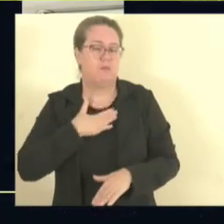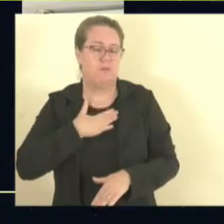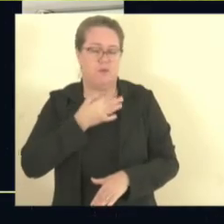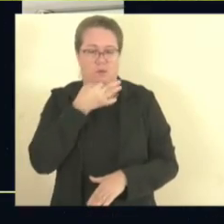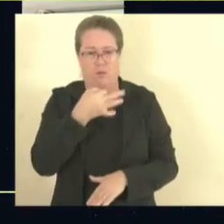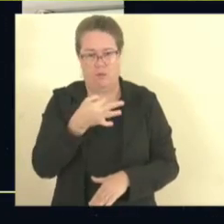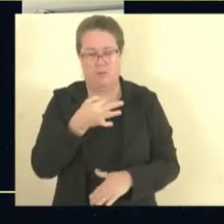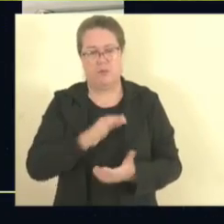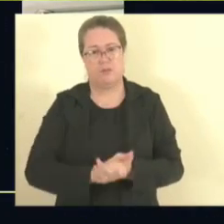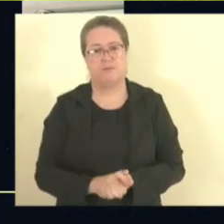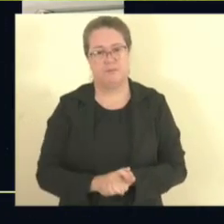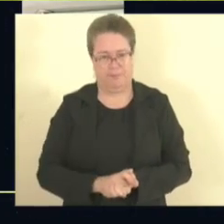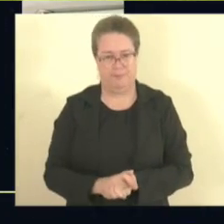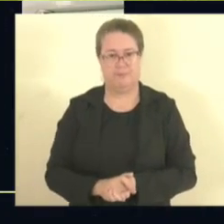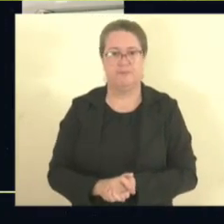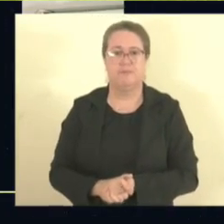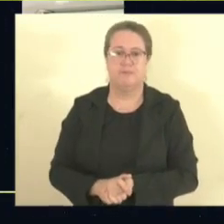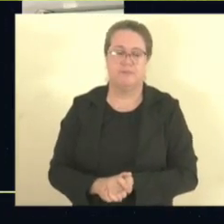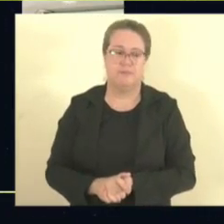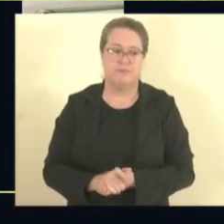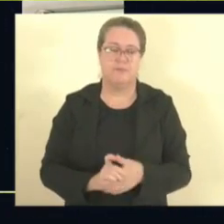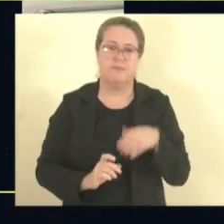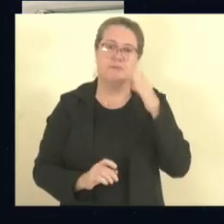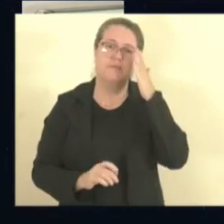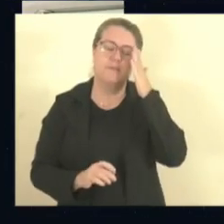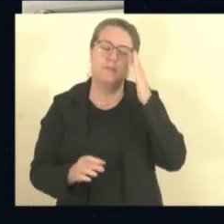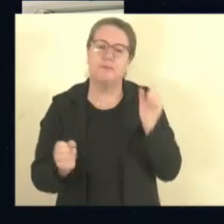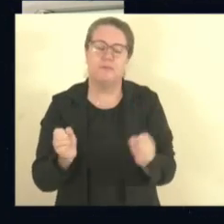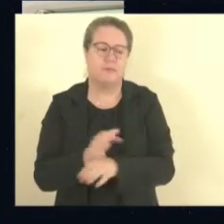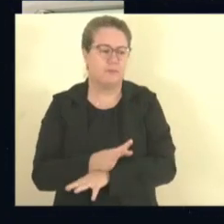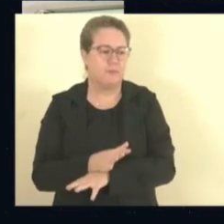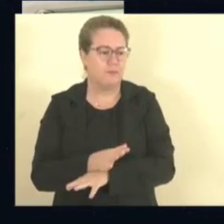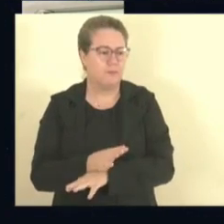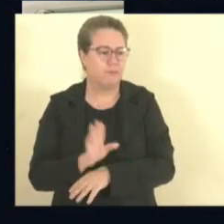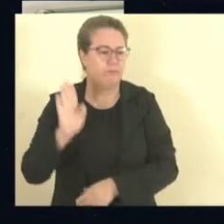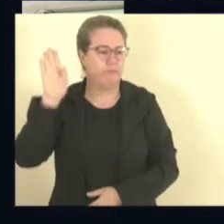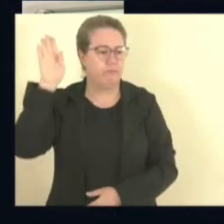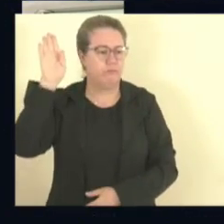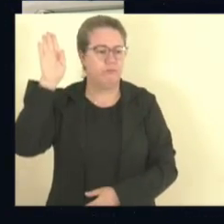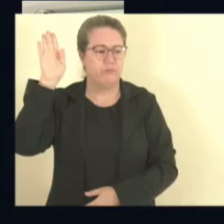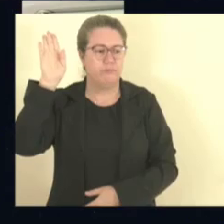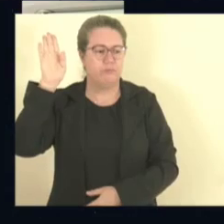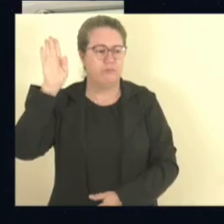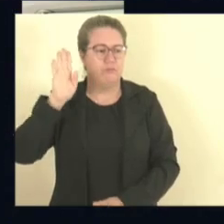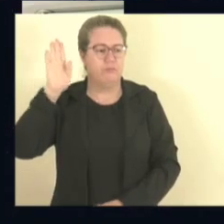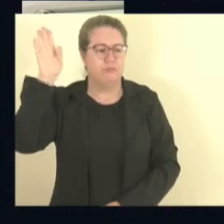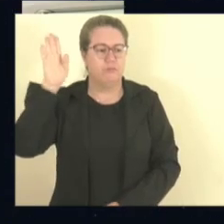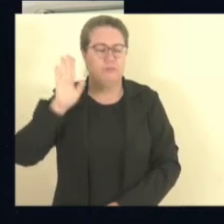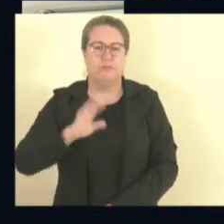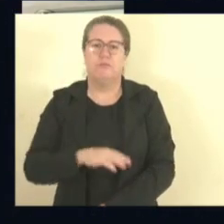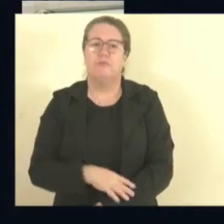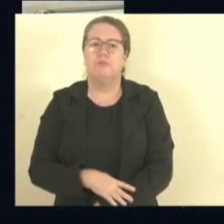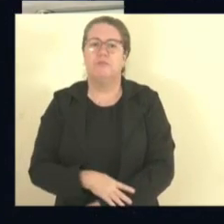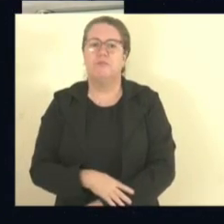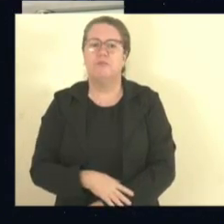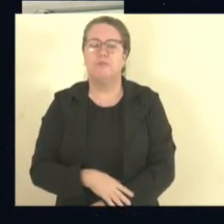Ok, Calegari. Terminada, então... Presidente, pela ordem, por gentileza, eu vi levantar. A ordem pra... também,